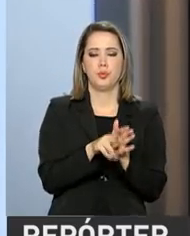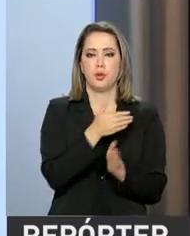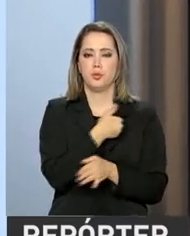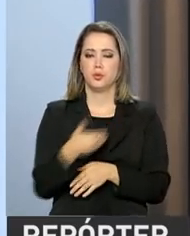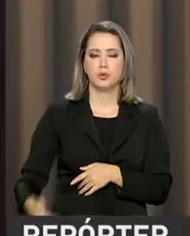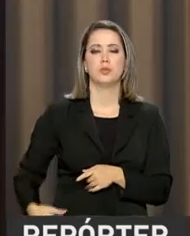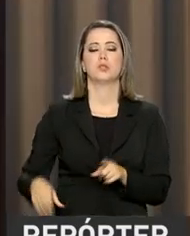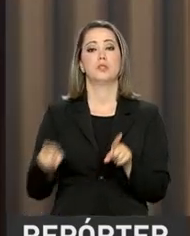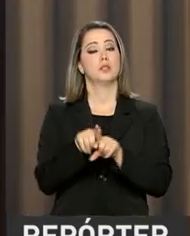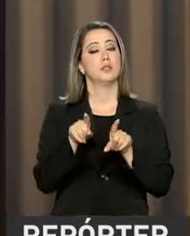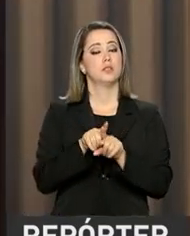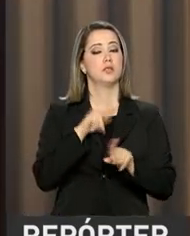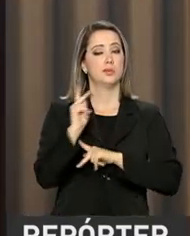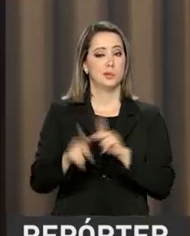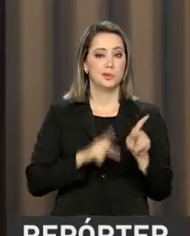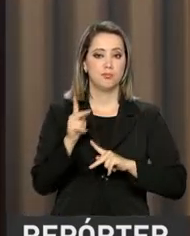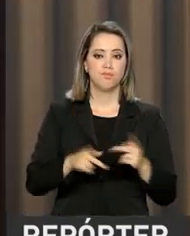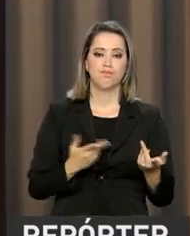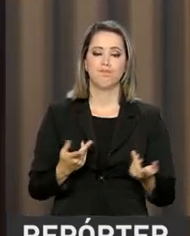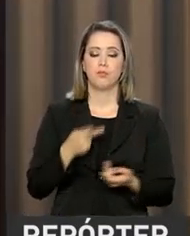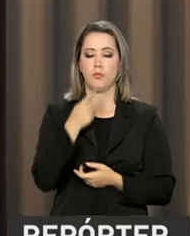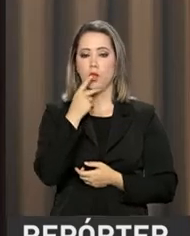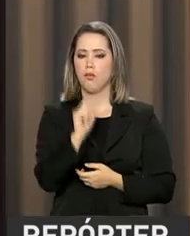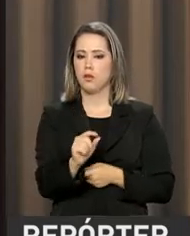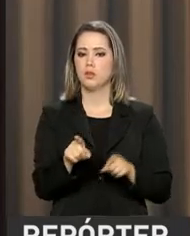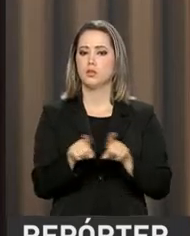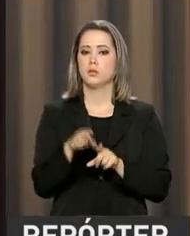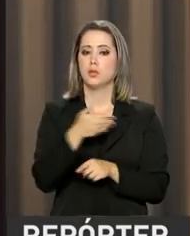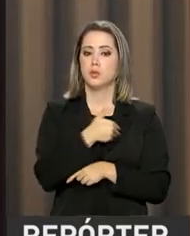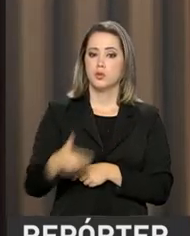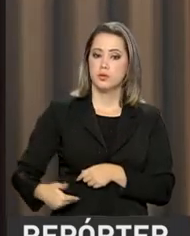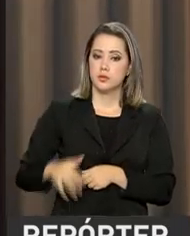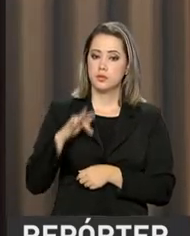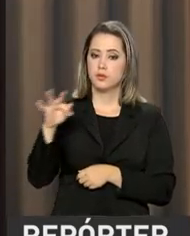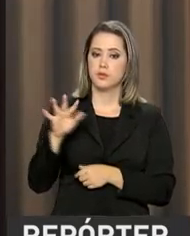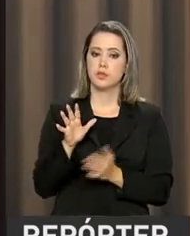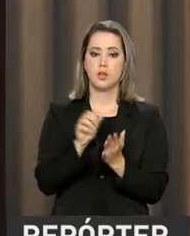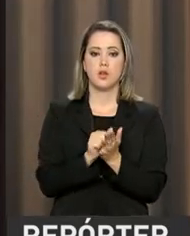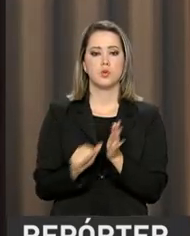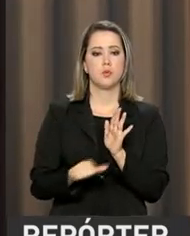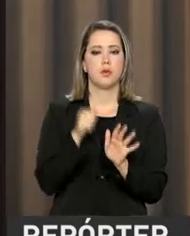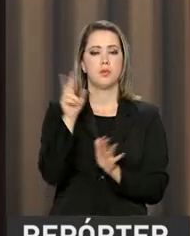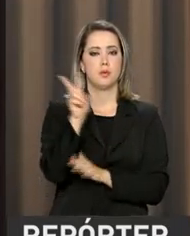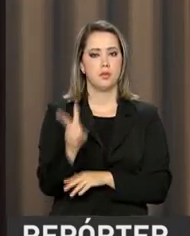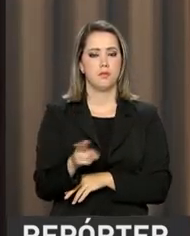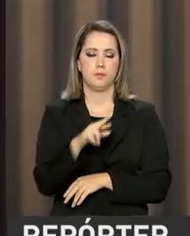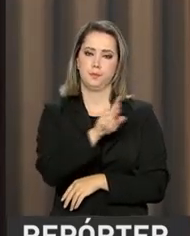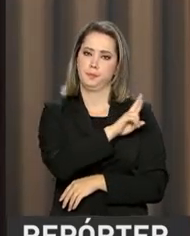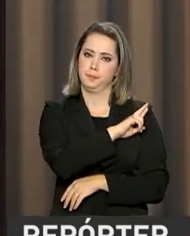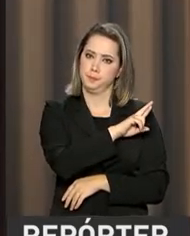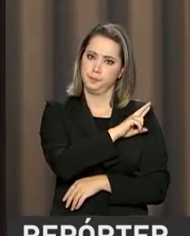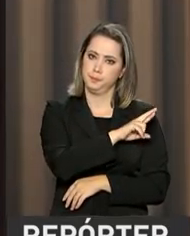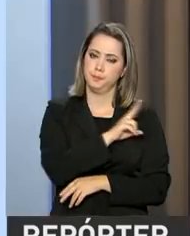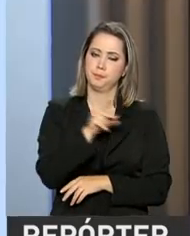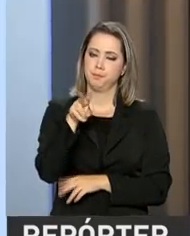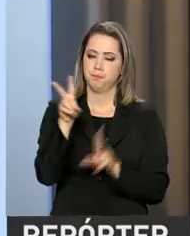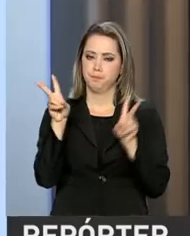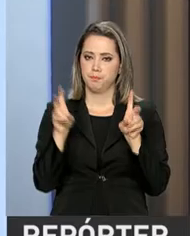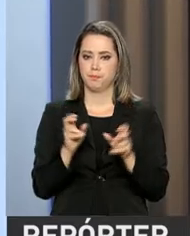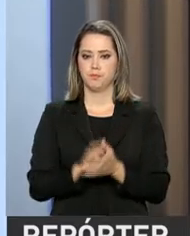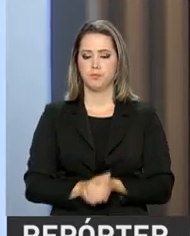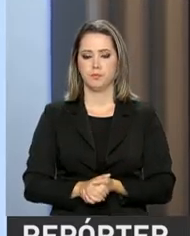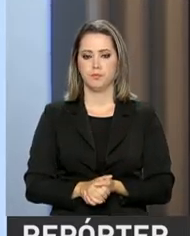população. O presidente em exercício elogiou o fato de o governo federal assumir pela primeira vez responsabilidade no tema. Assumir